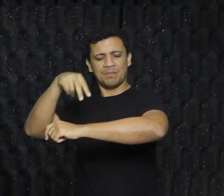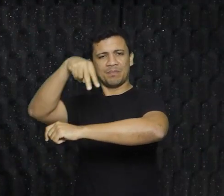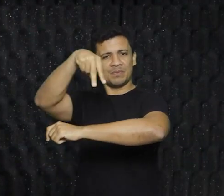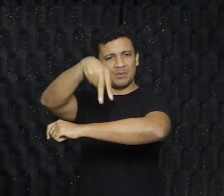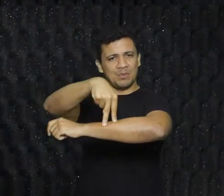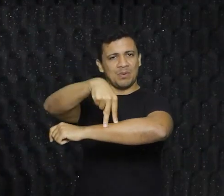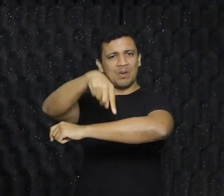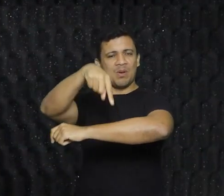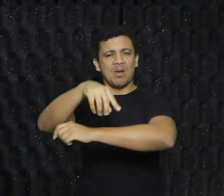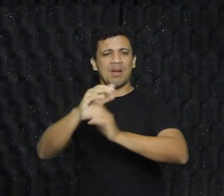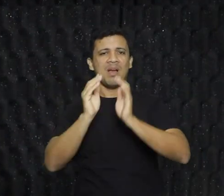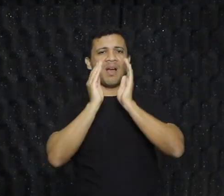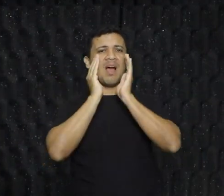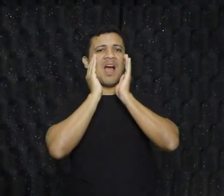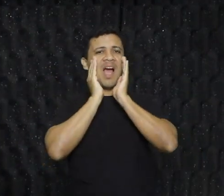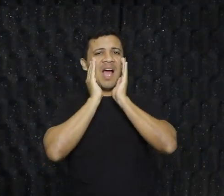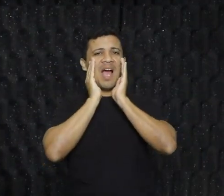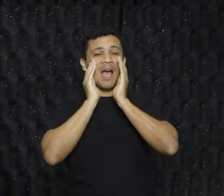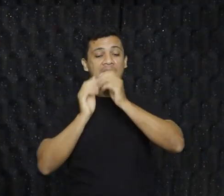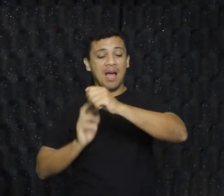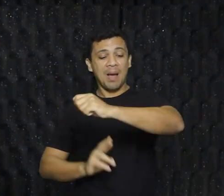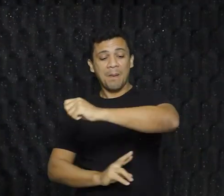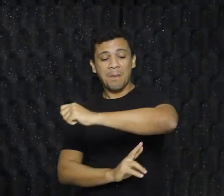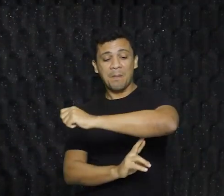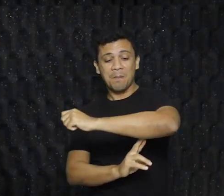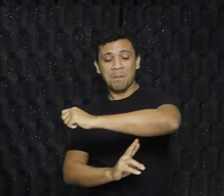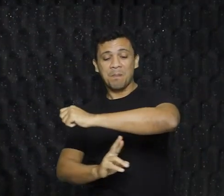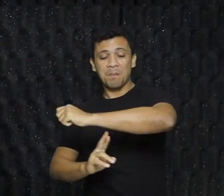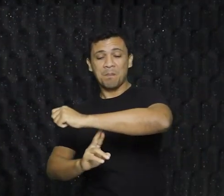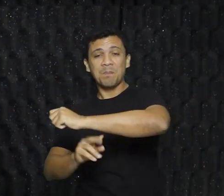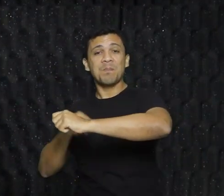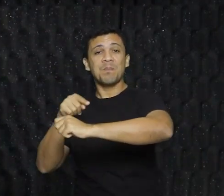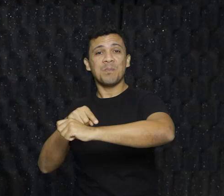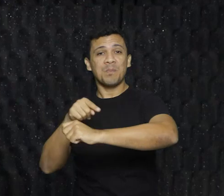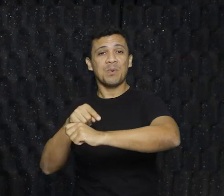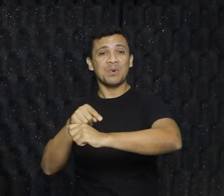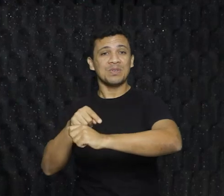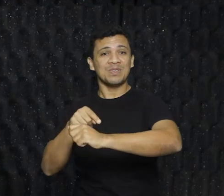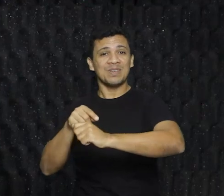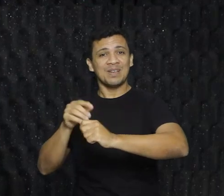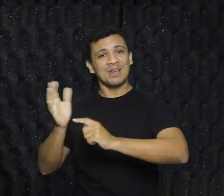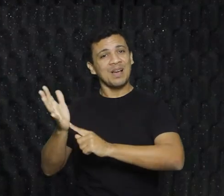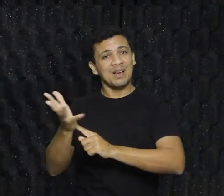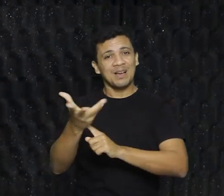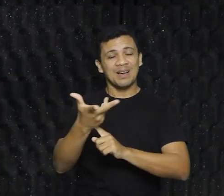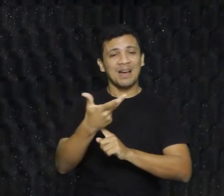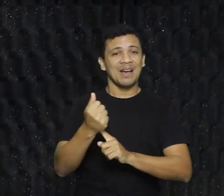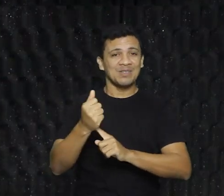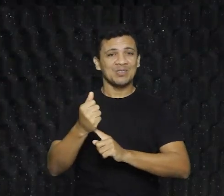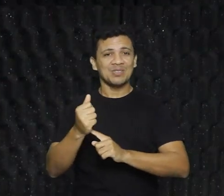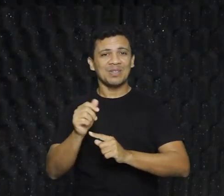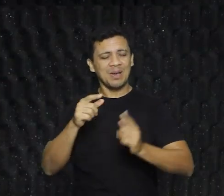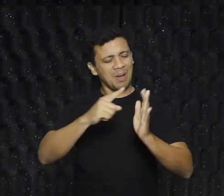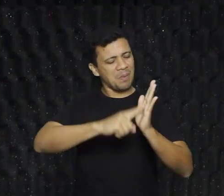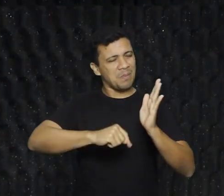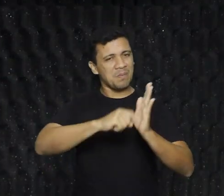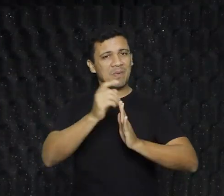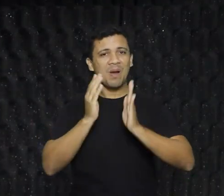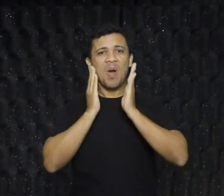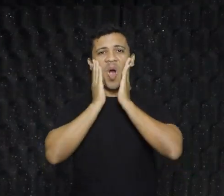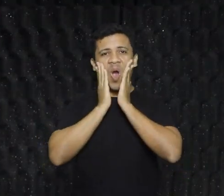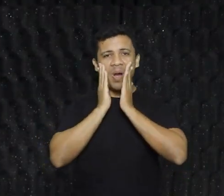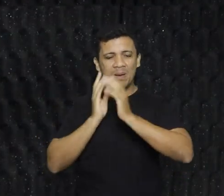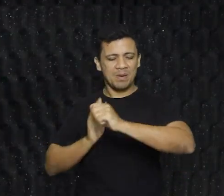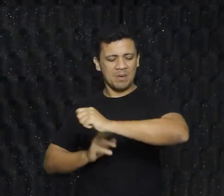Lembram disso? A ponte dos artistas expressionistas. O que é uma ponte? Para que serve uma ponte? Uma ponte, ela liga um ponto ao